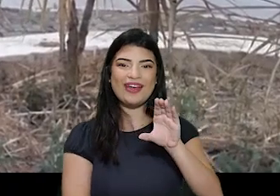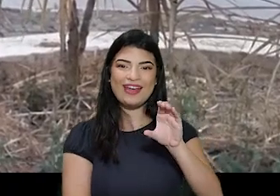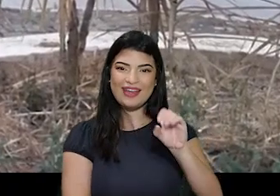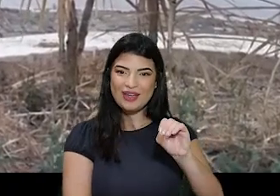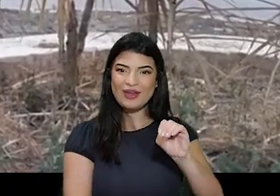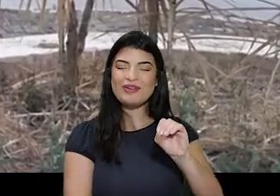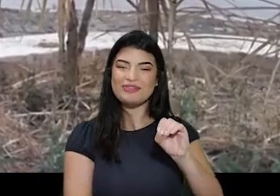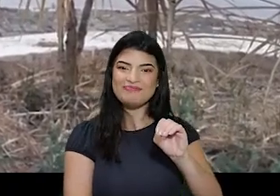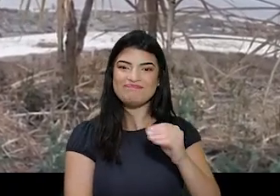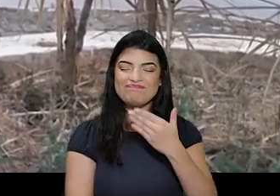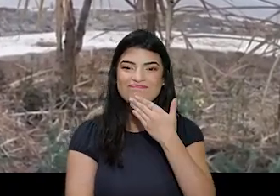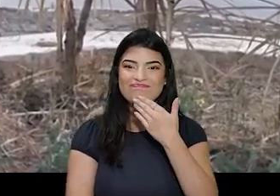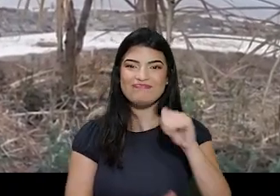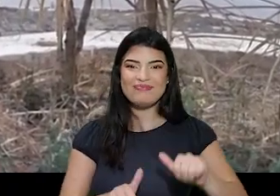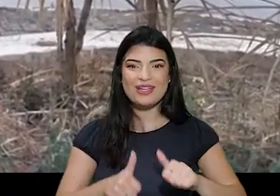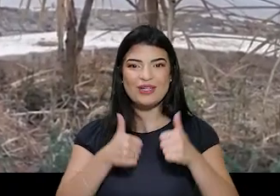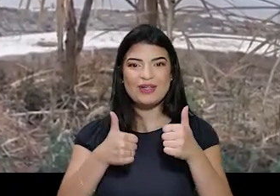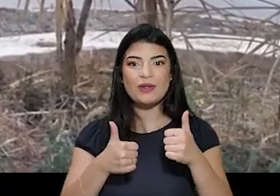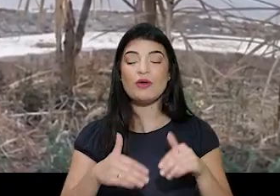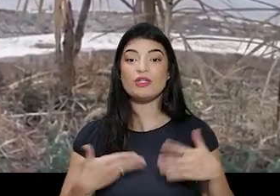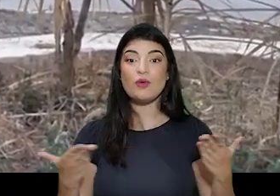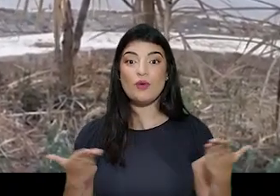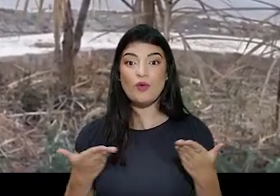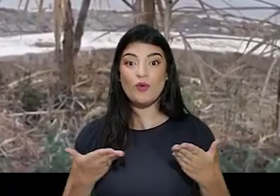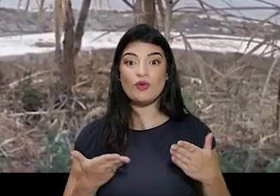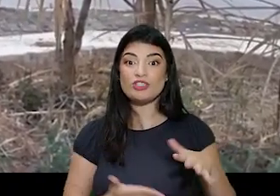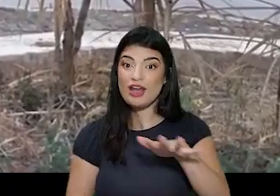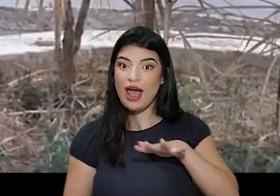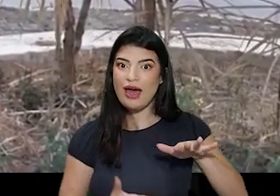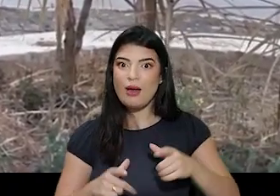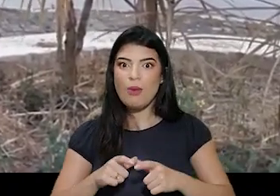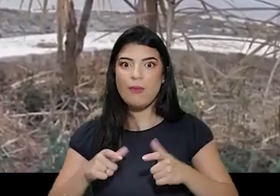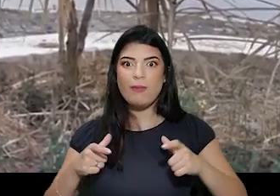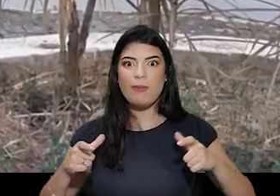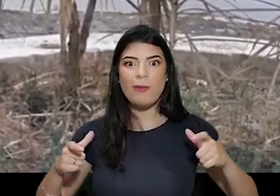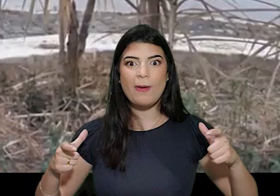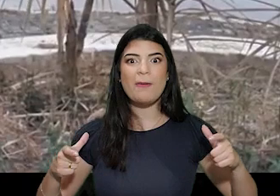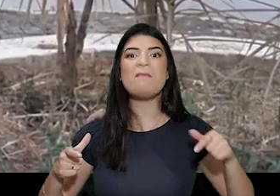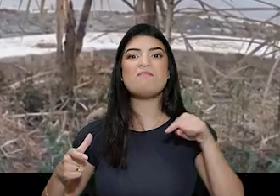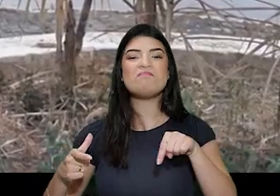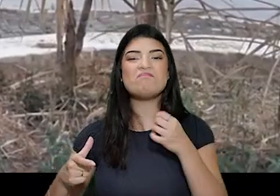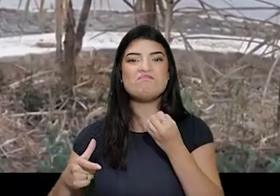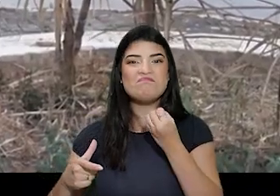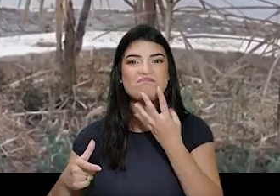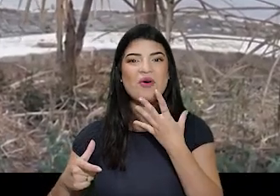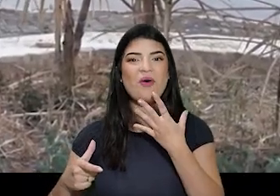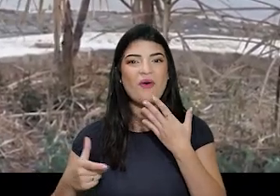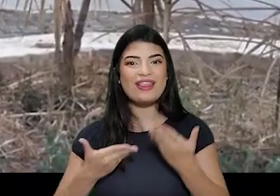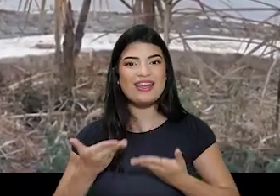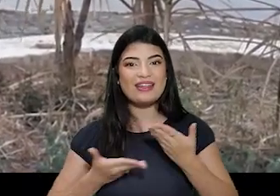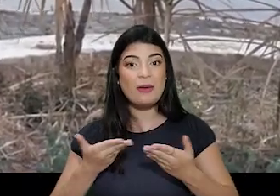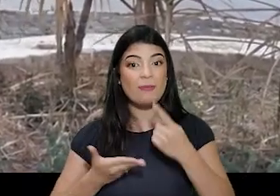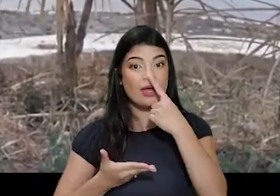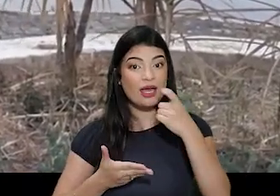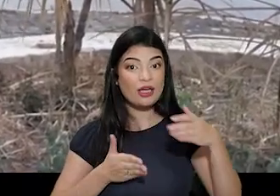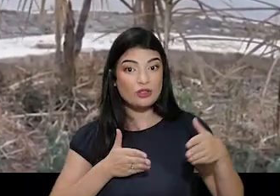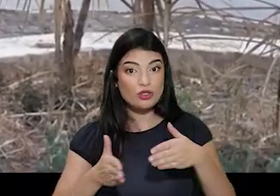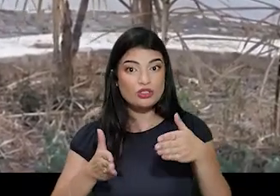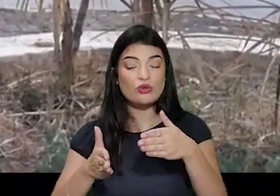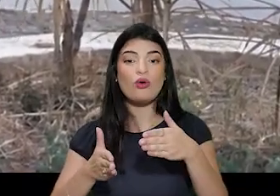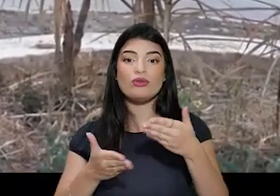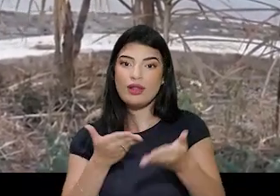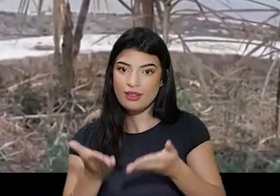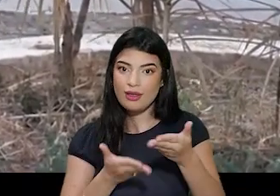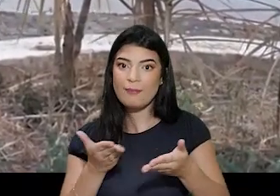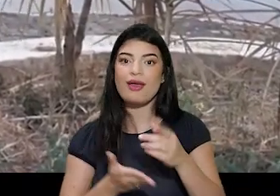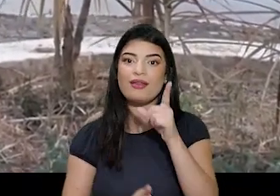ecológica. Hoje a gente já tem uma grande área de atuação, desde estação de tratamento de esgoto,